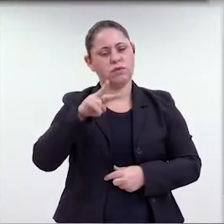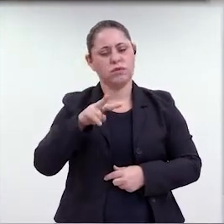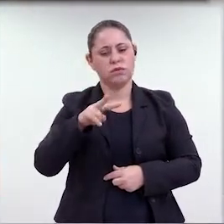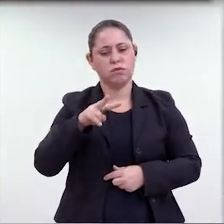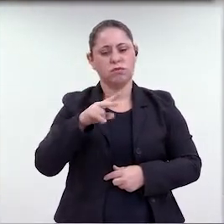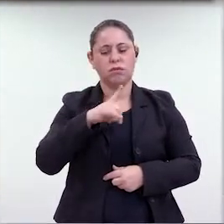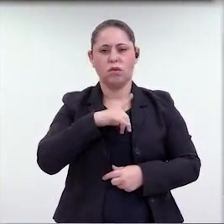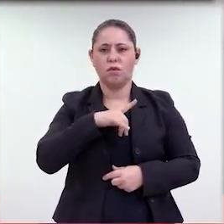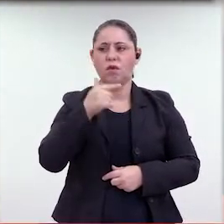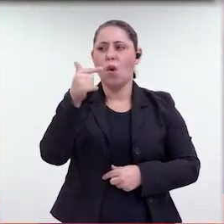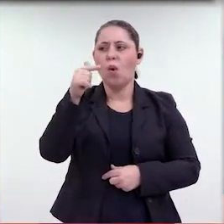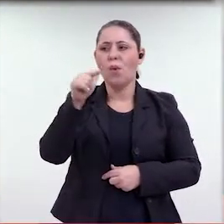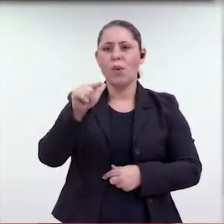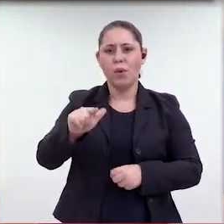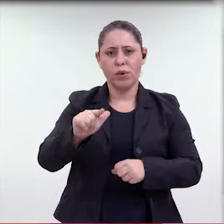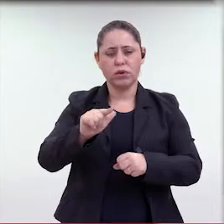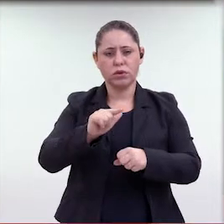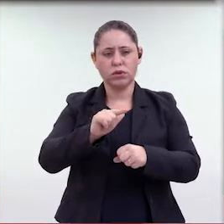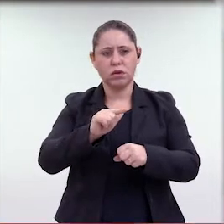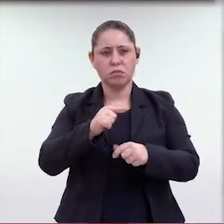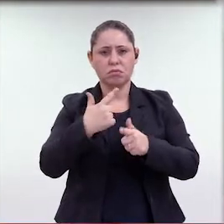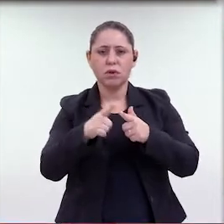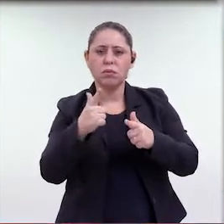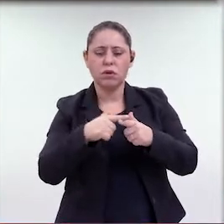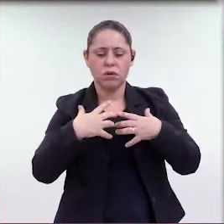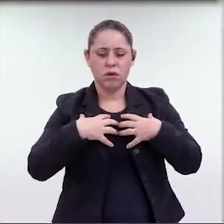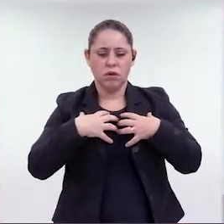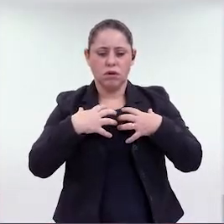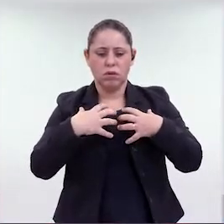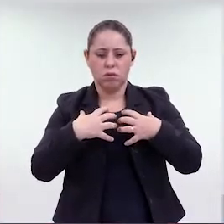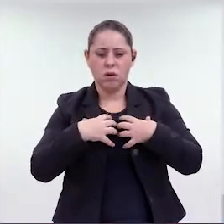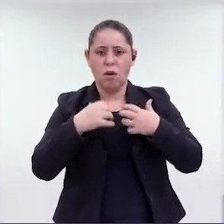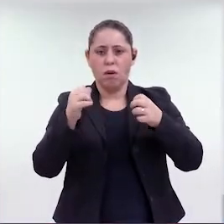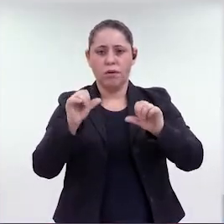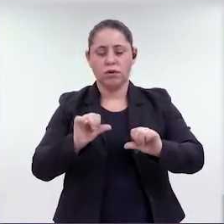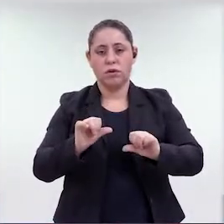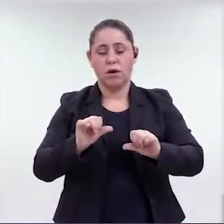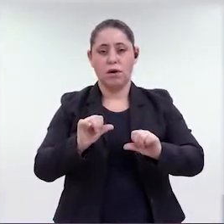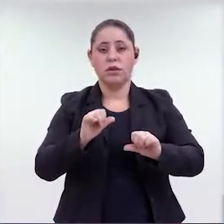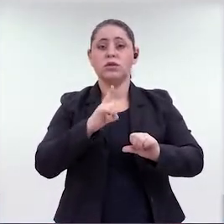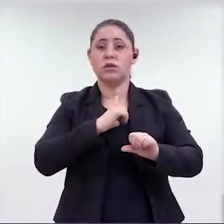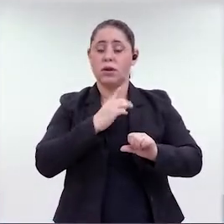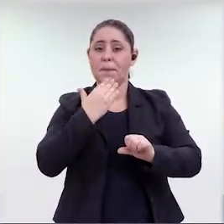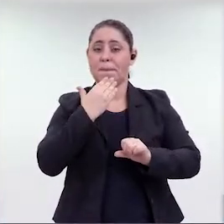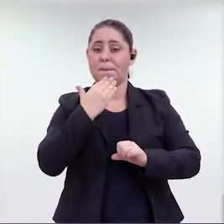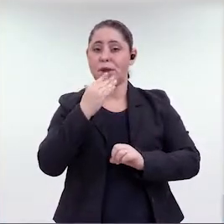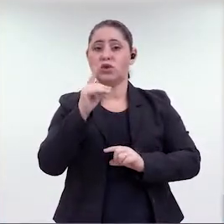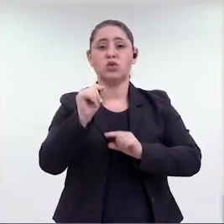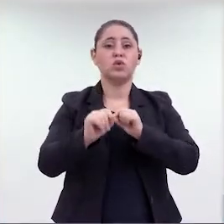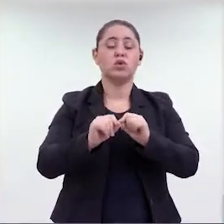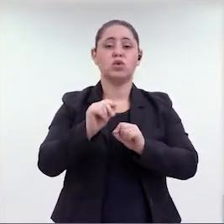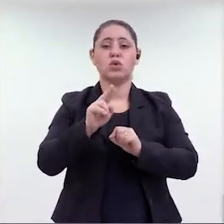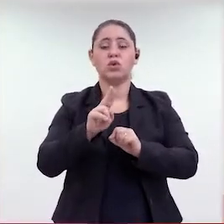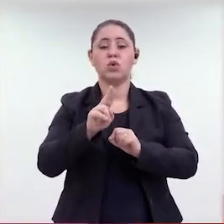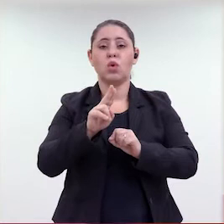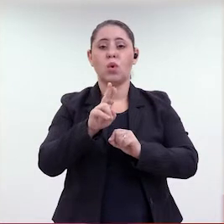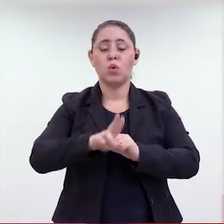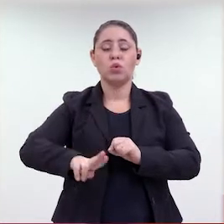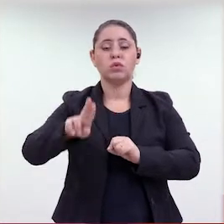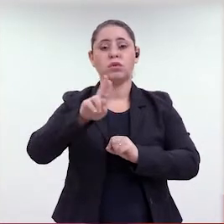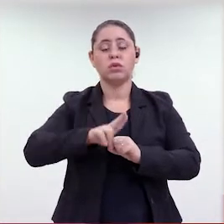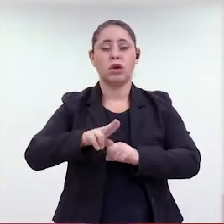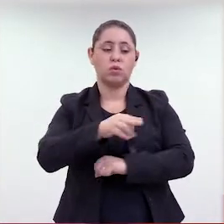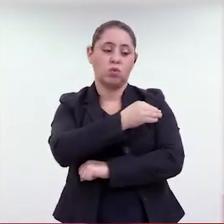exemplo, quando a gente já teve casos de outras síndromes respiratórias, havia esse pedido para se colocar nos